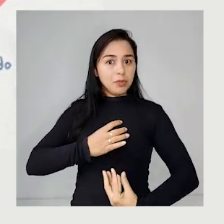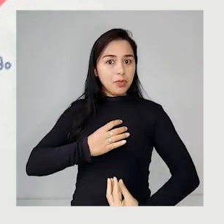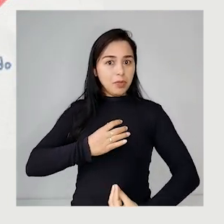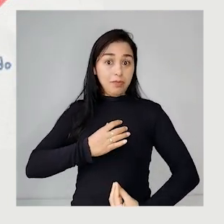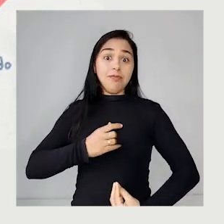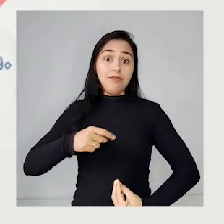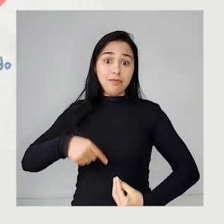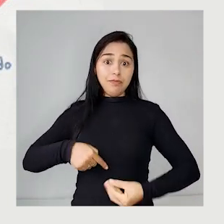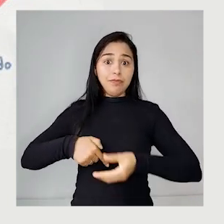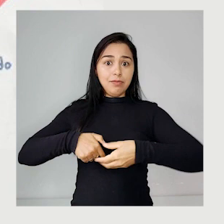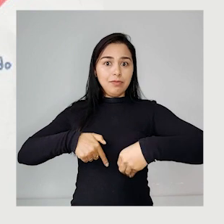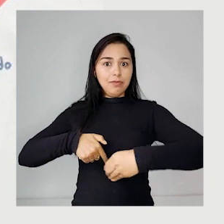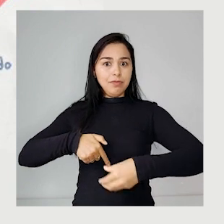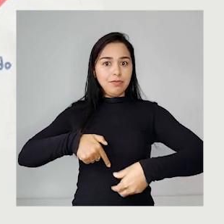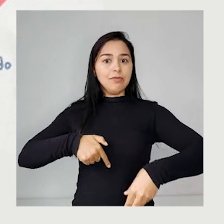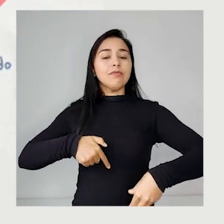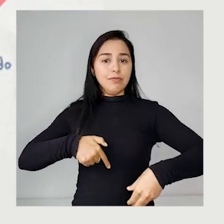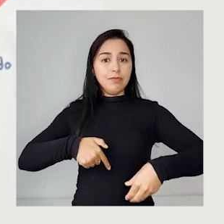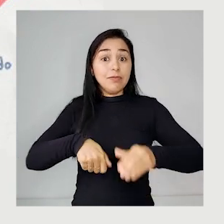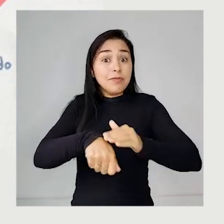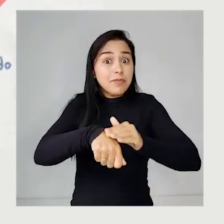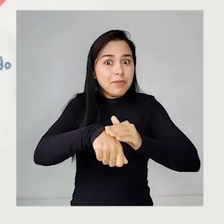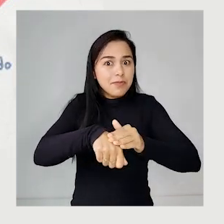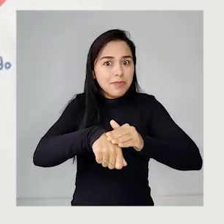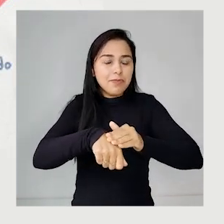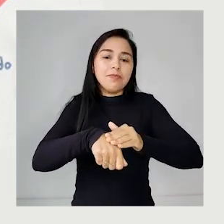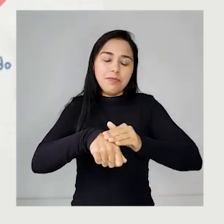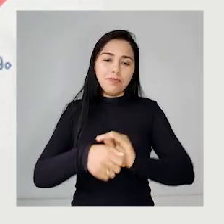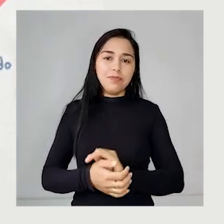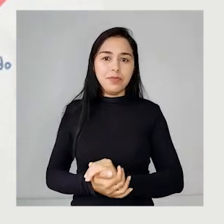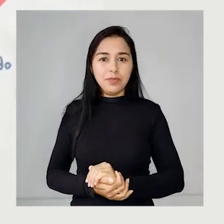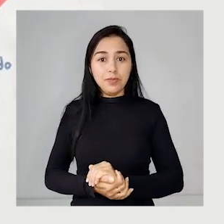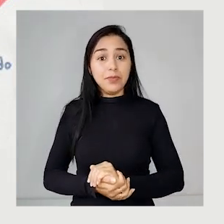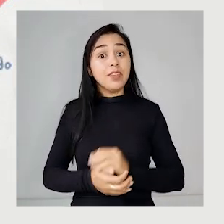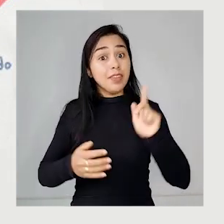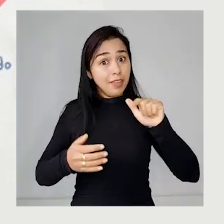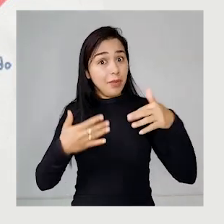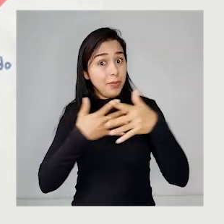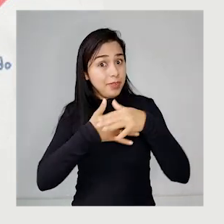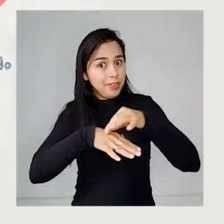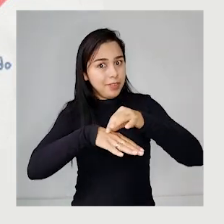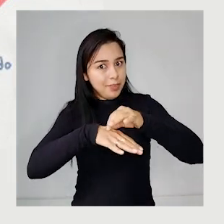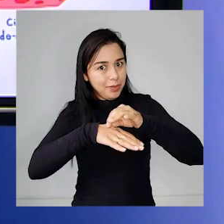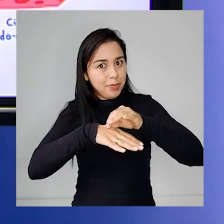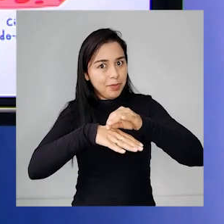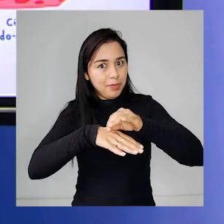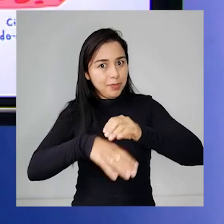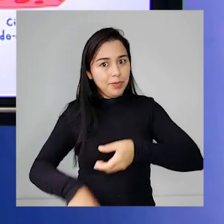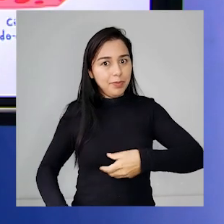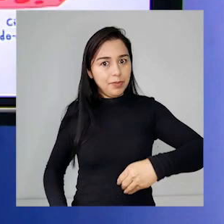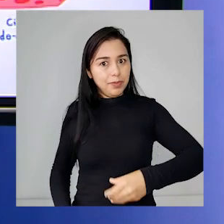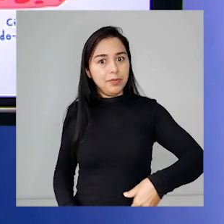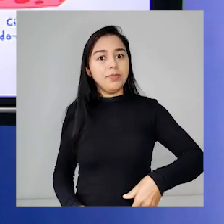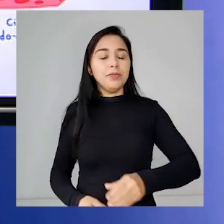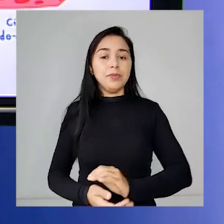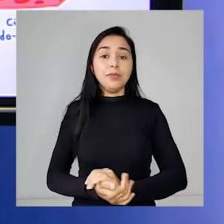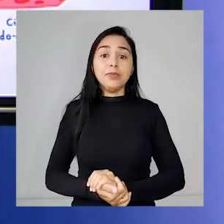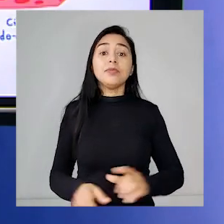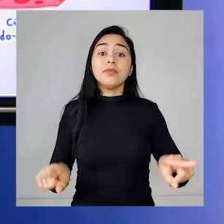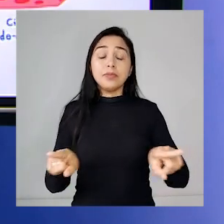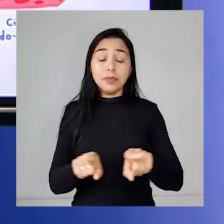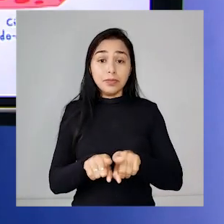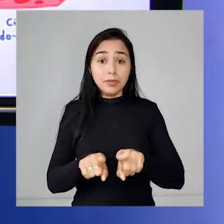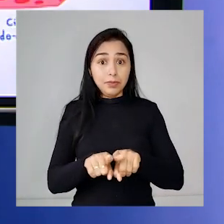essa absorção que acontece no tecido epitelial de revestimento. Também